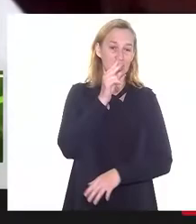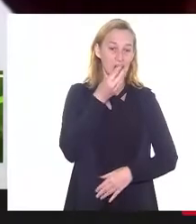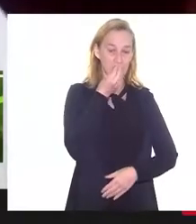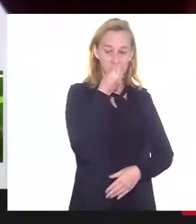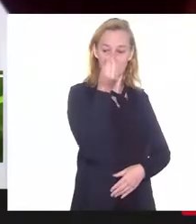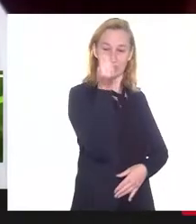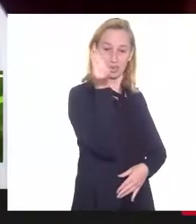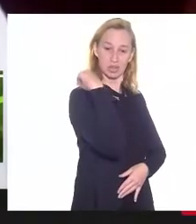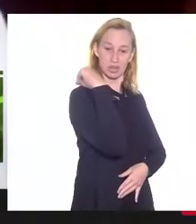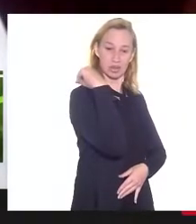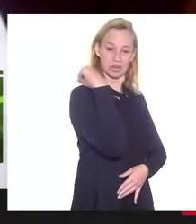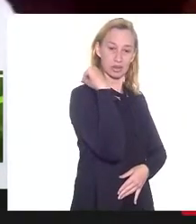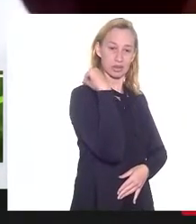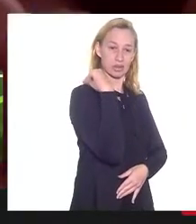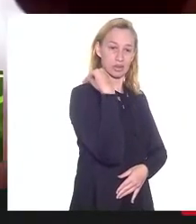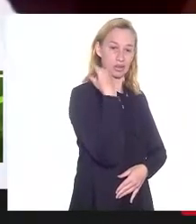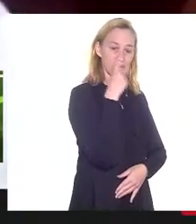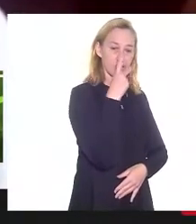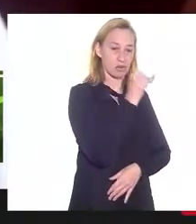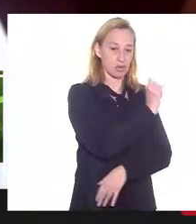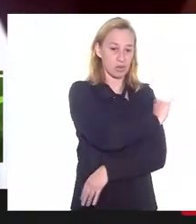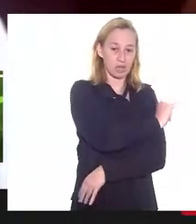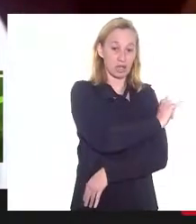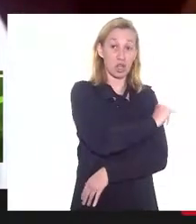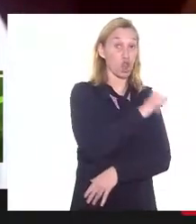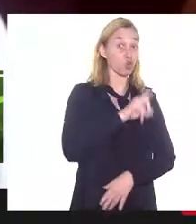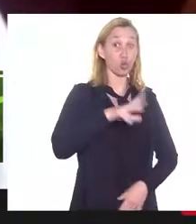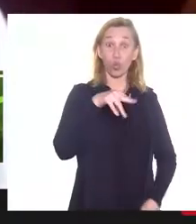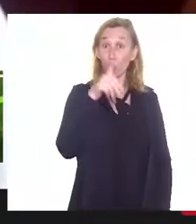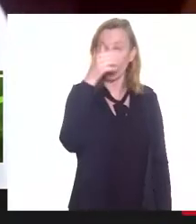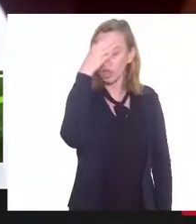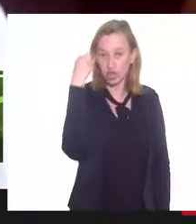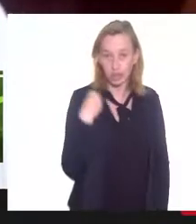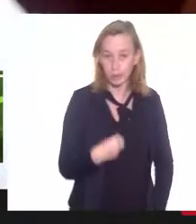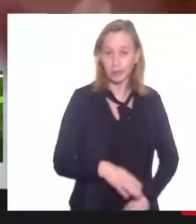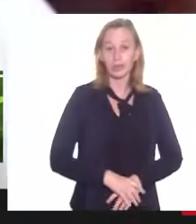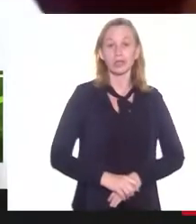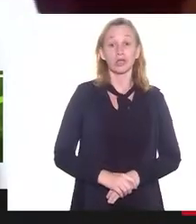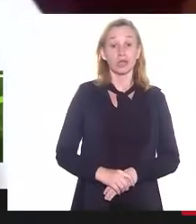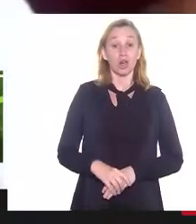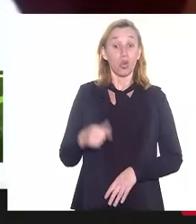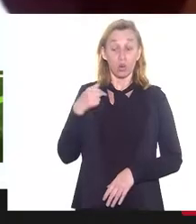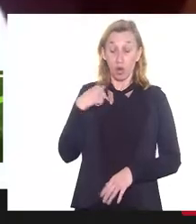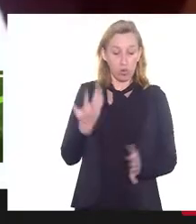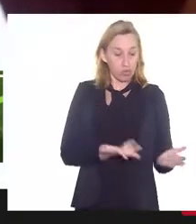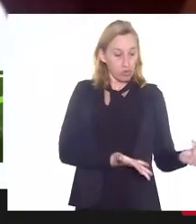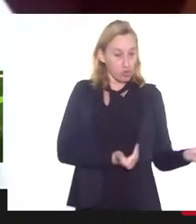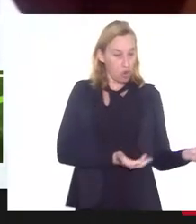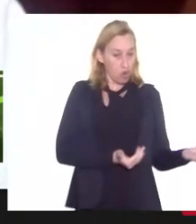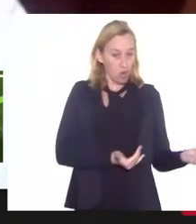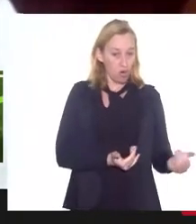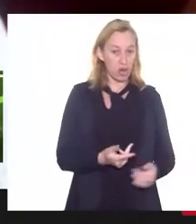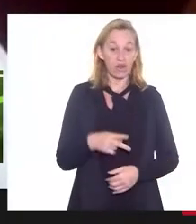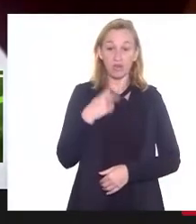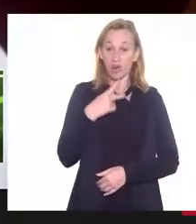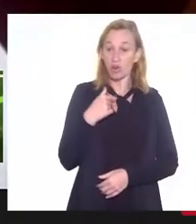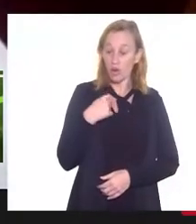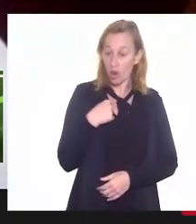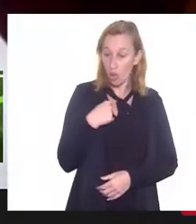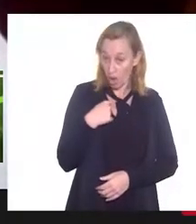e declarou para a turma dela, que eu nunca mais esqueci isso. Quando eu era jovem, disseram que eu era